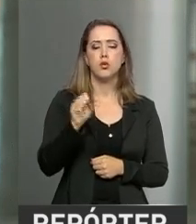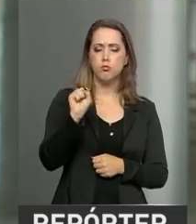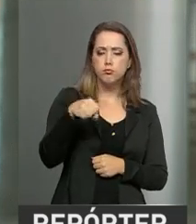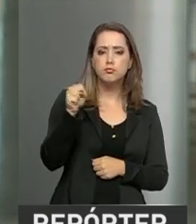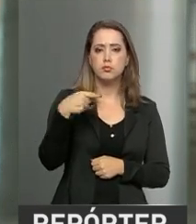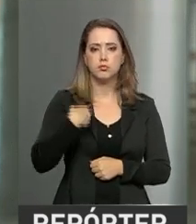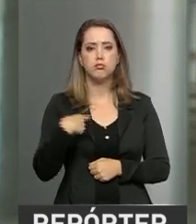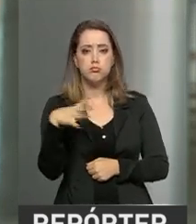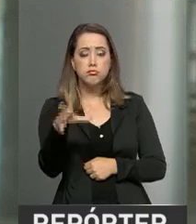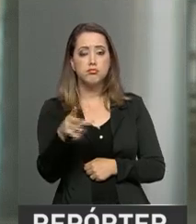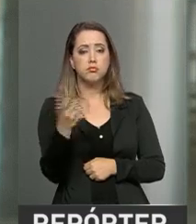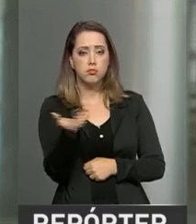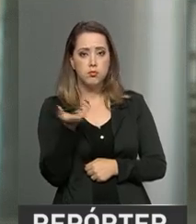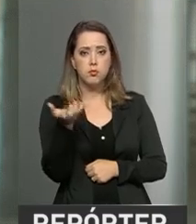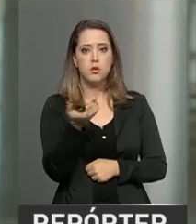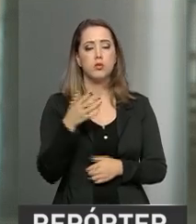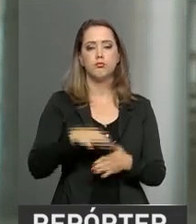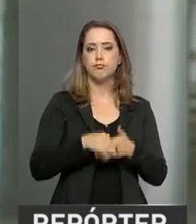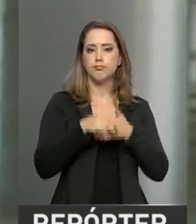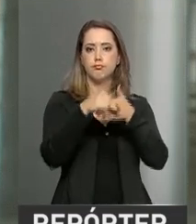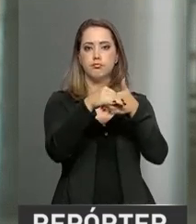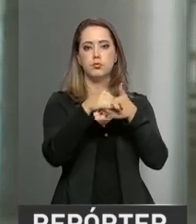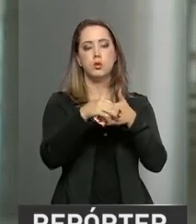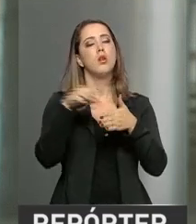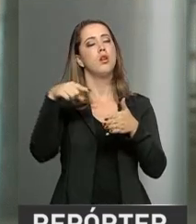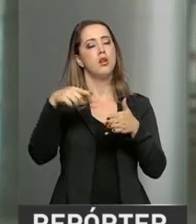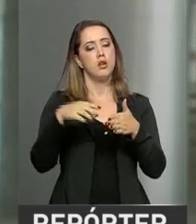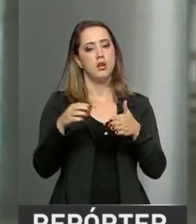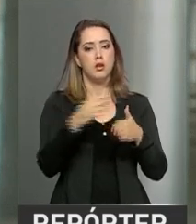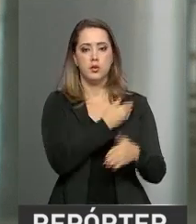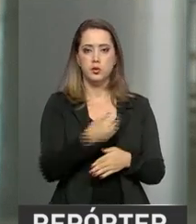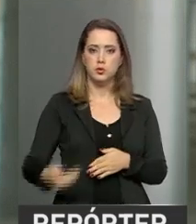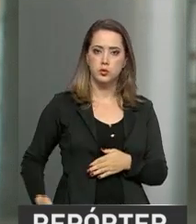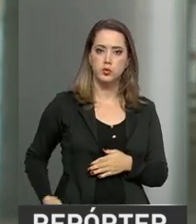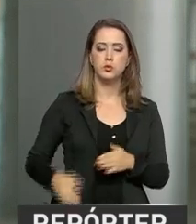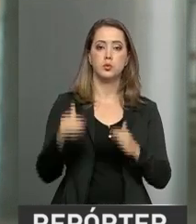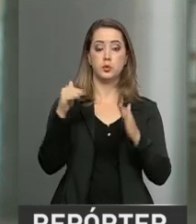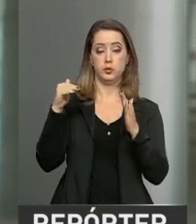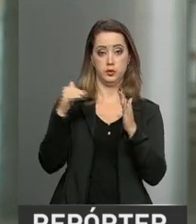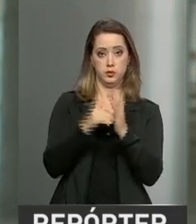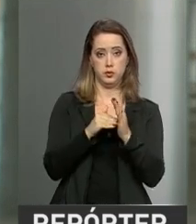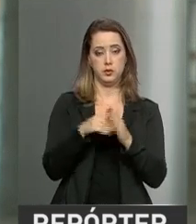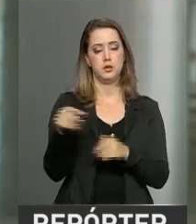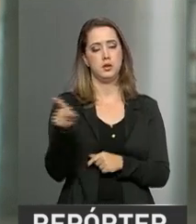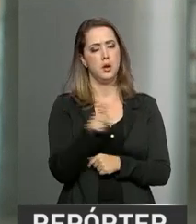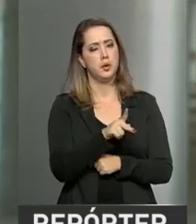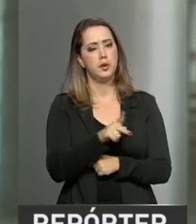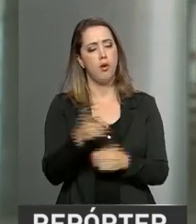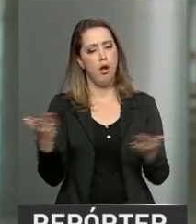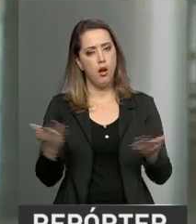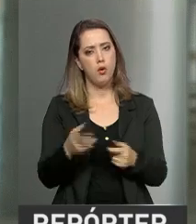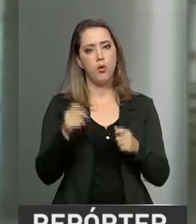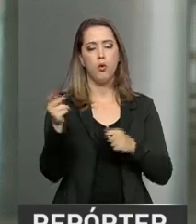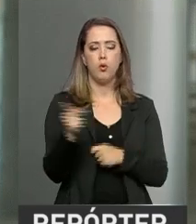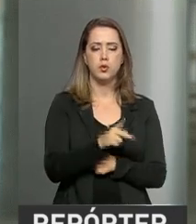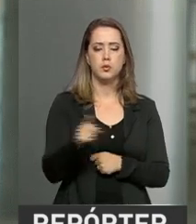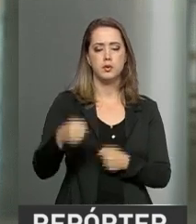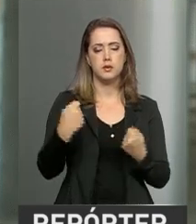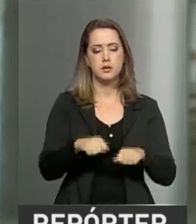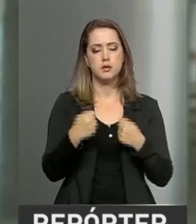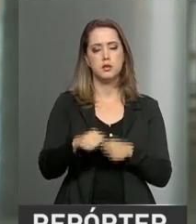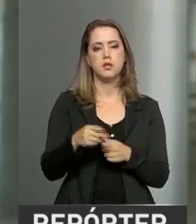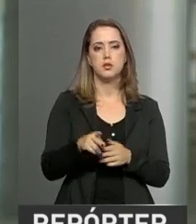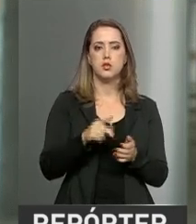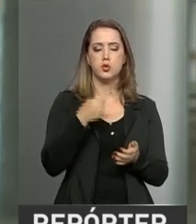o novo líder do governo no Senado. Para efetivar a indicação, Michel Temer precisa enviar um comunicado ao presidente do